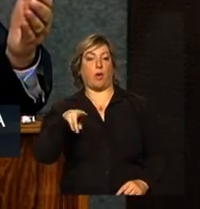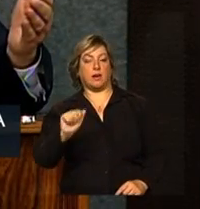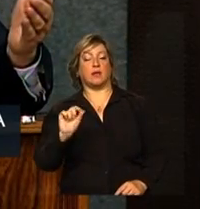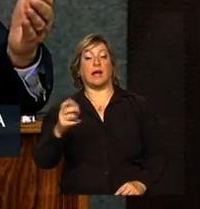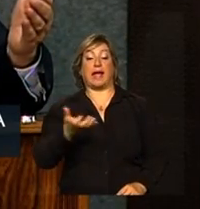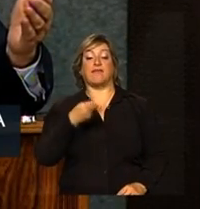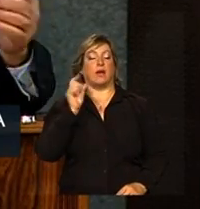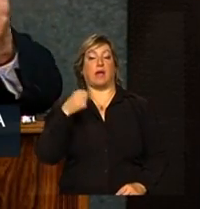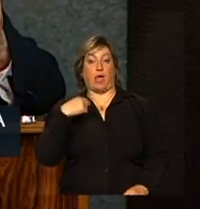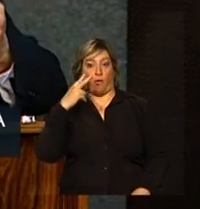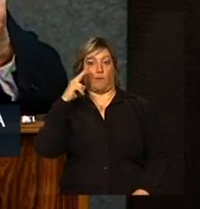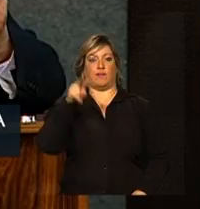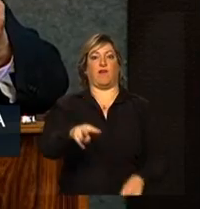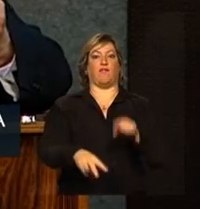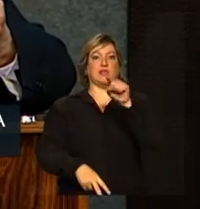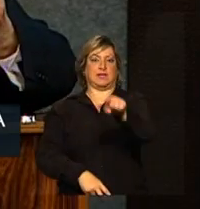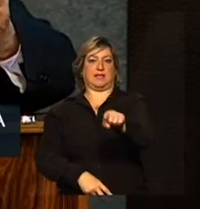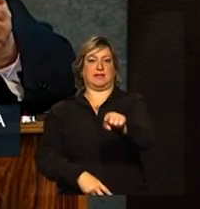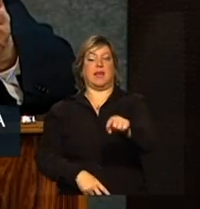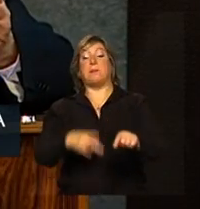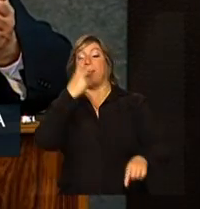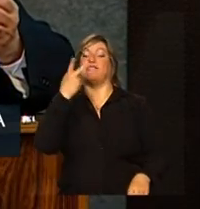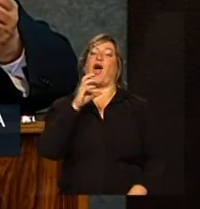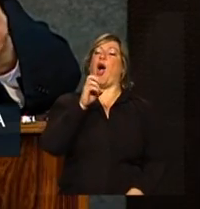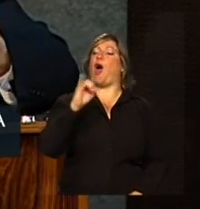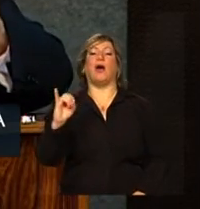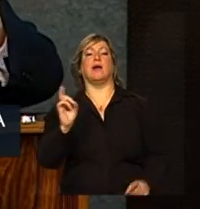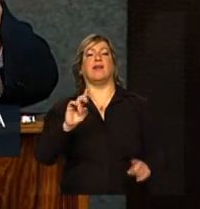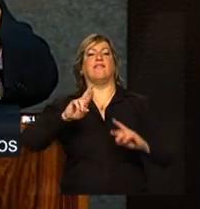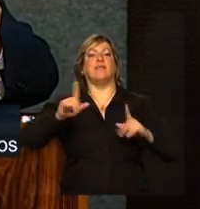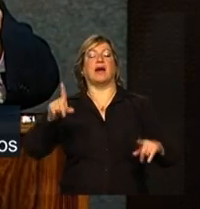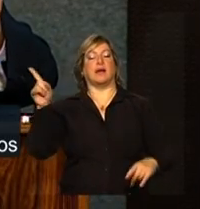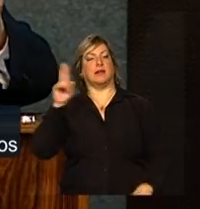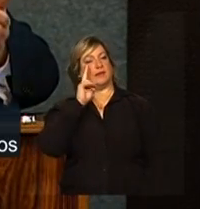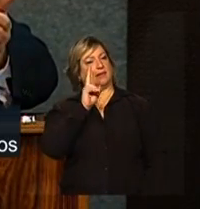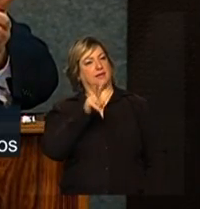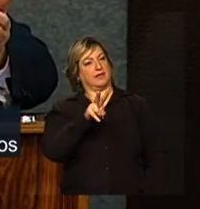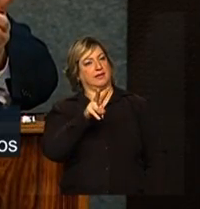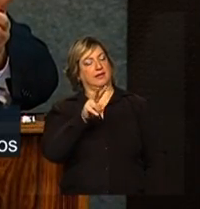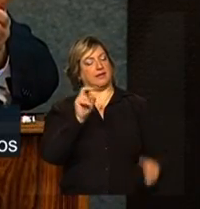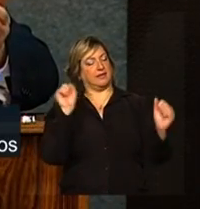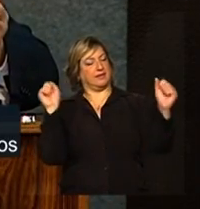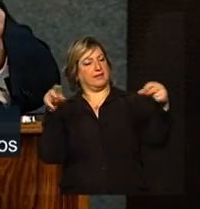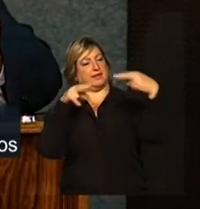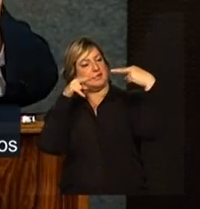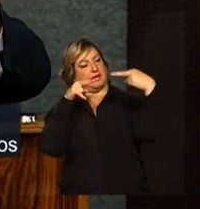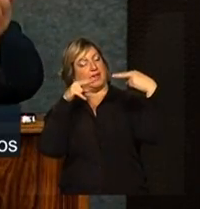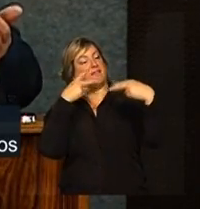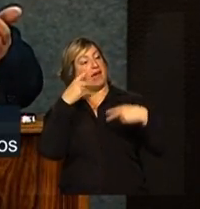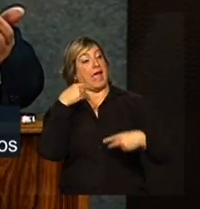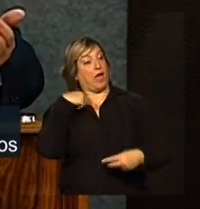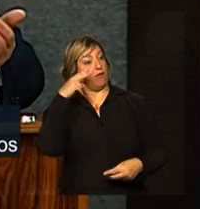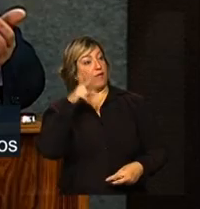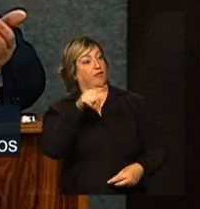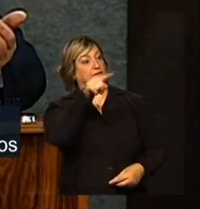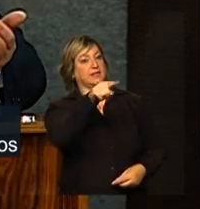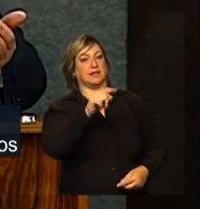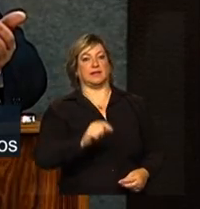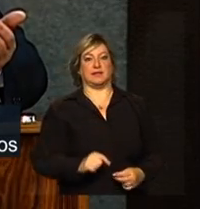vejo você. Então, as pessoas, ao invés de dizer oi, tudo bem, ela olha para a outra e diz eu vejo